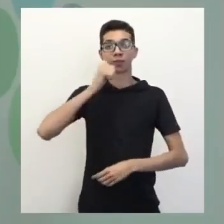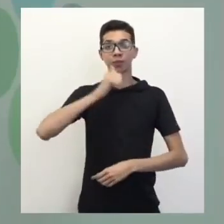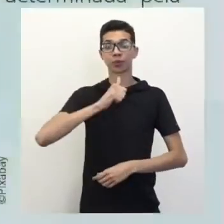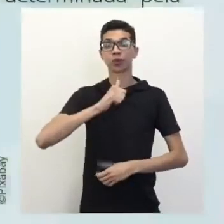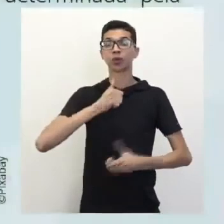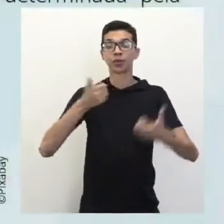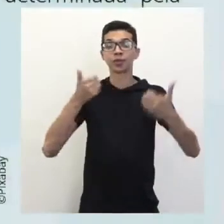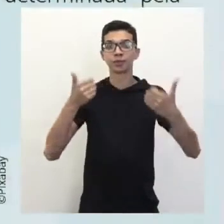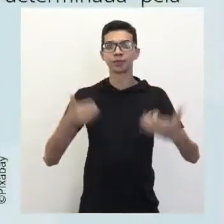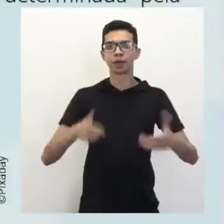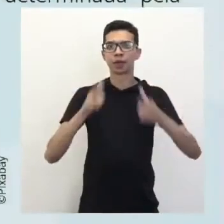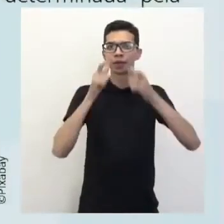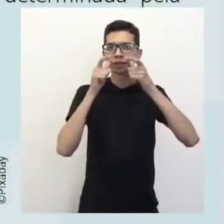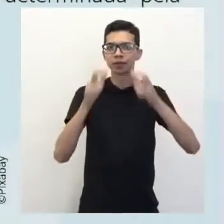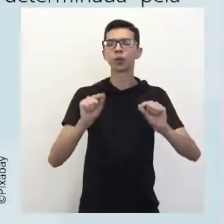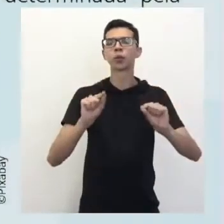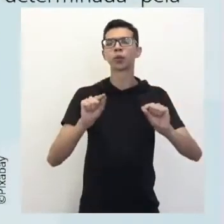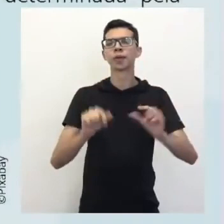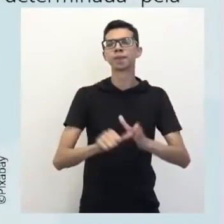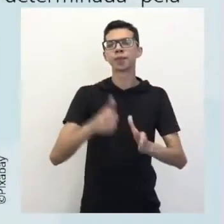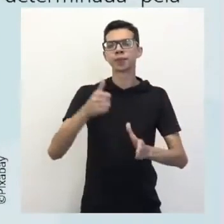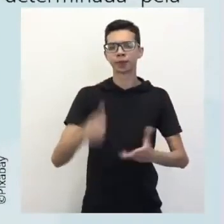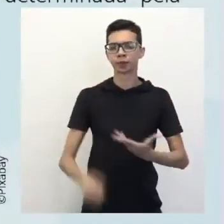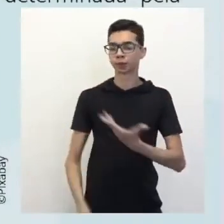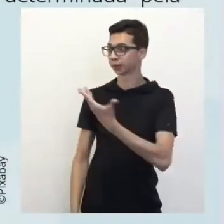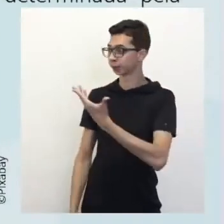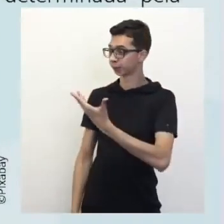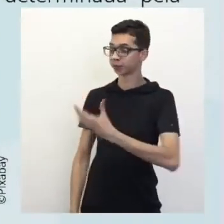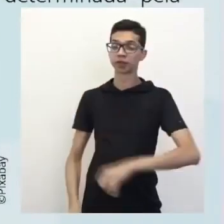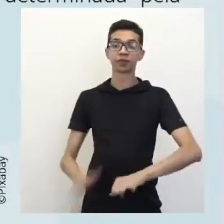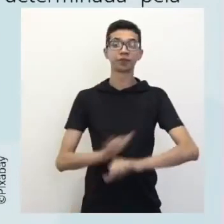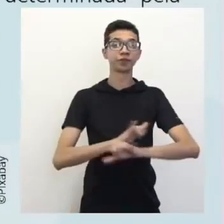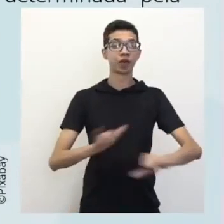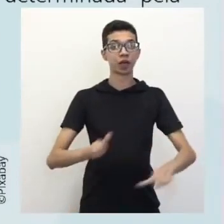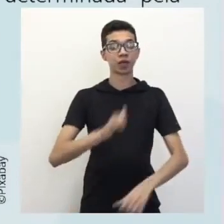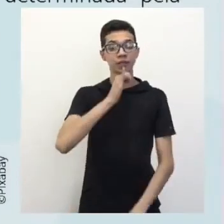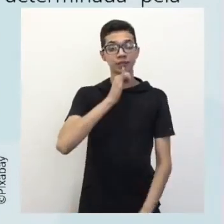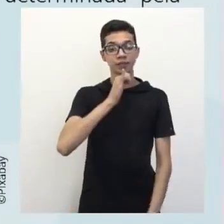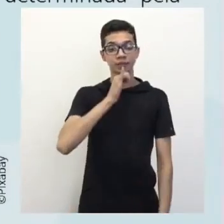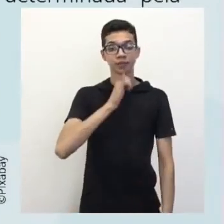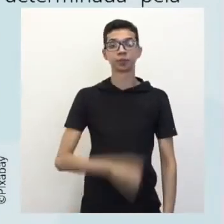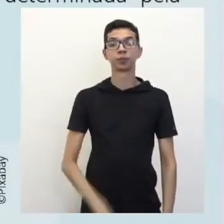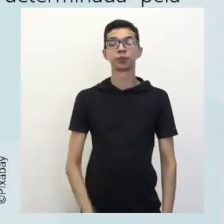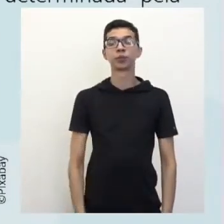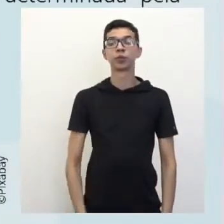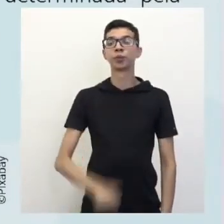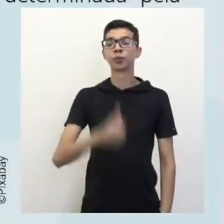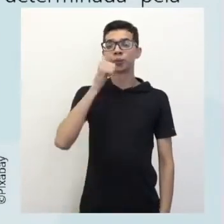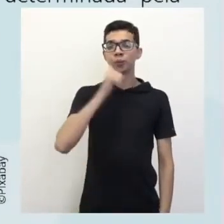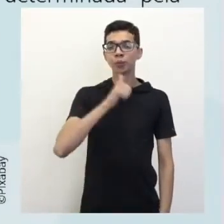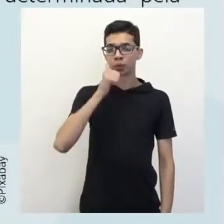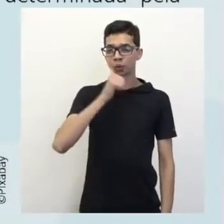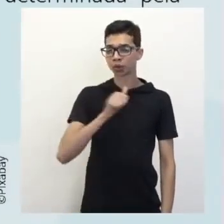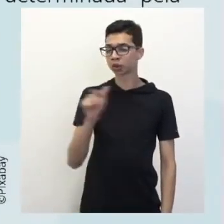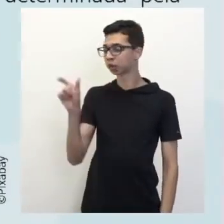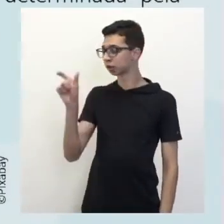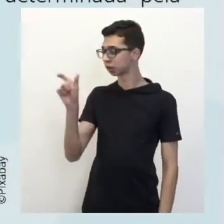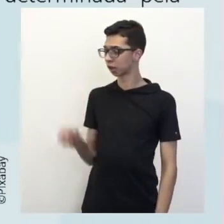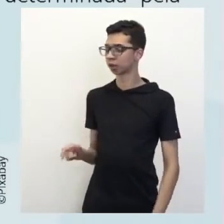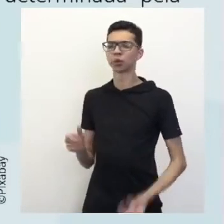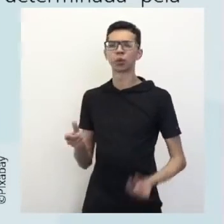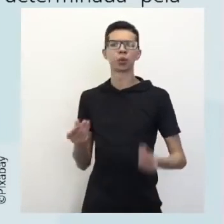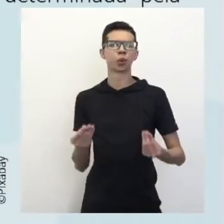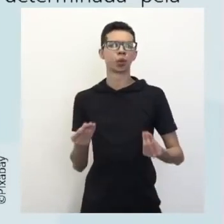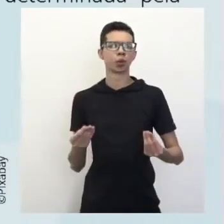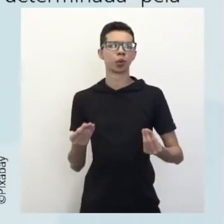interessantes. Primeiro ponto que ela traz, ela vai dizer, olha, a condição da mulher, ela não é decorrente, ela não é